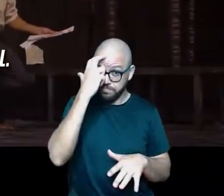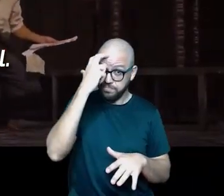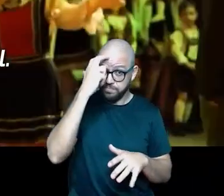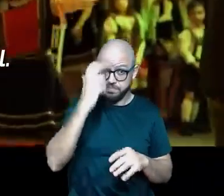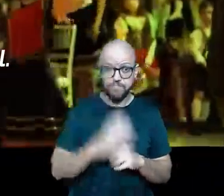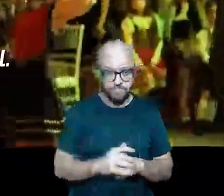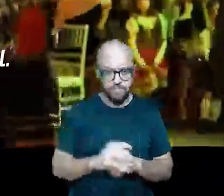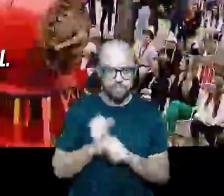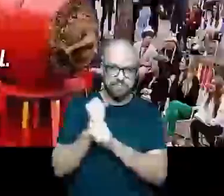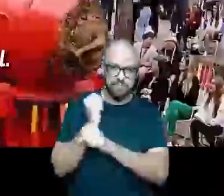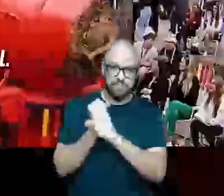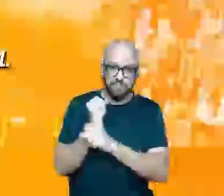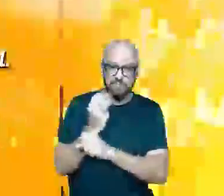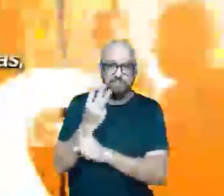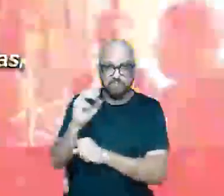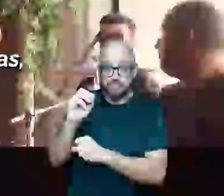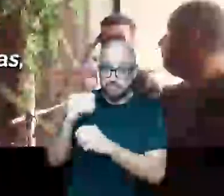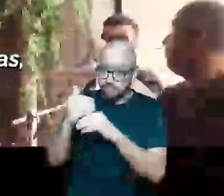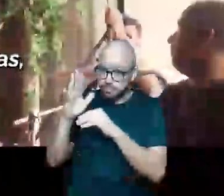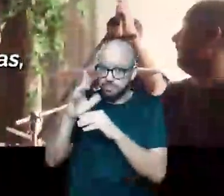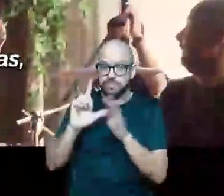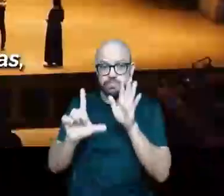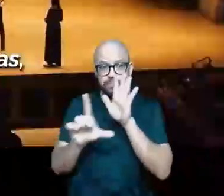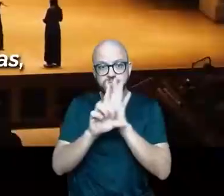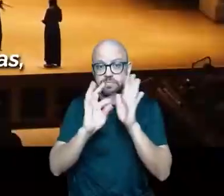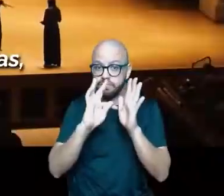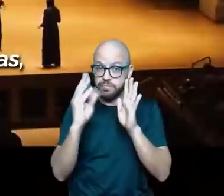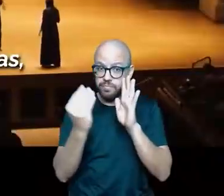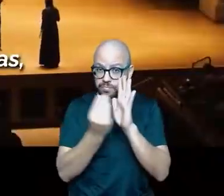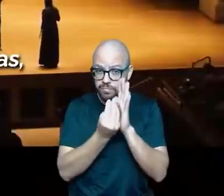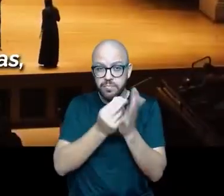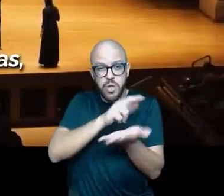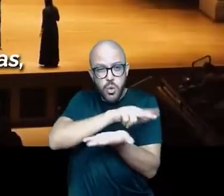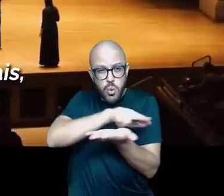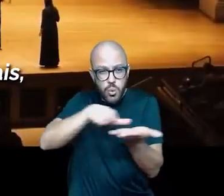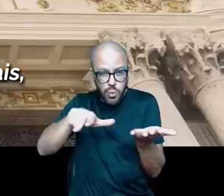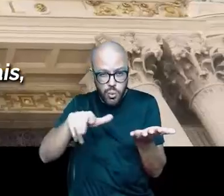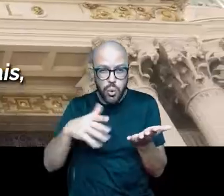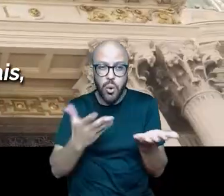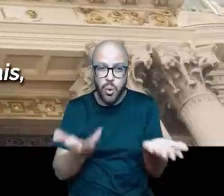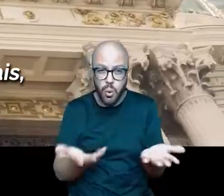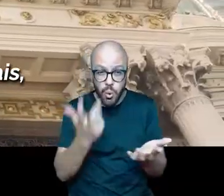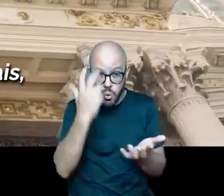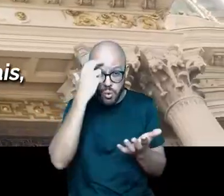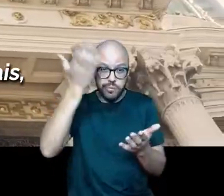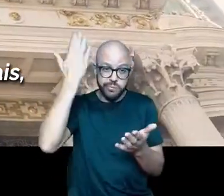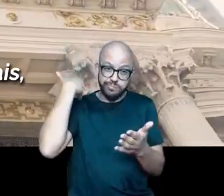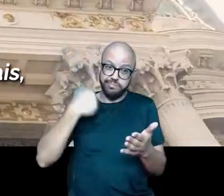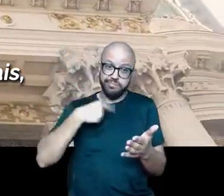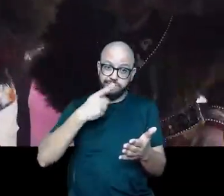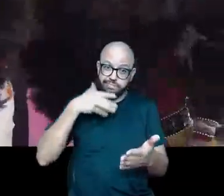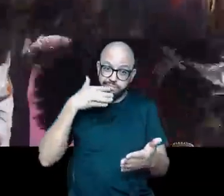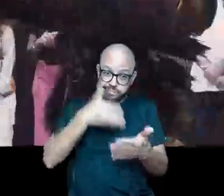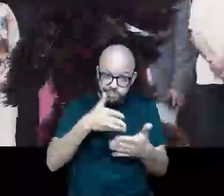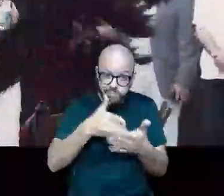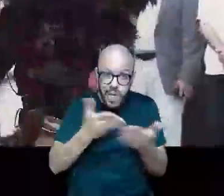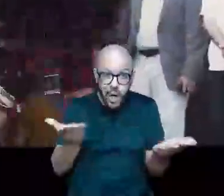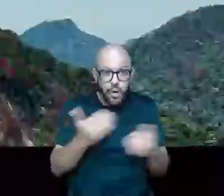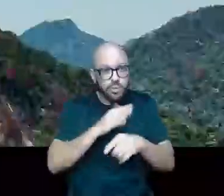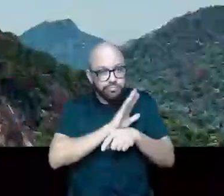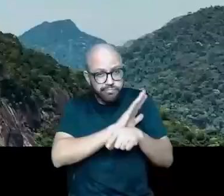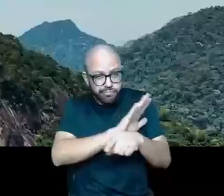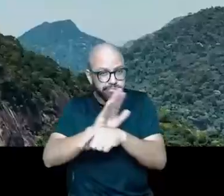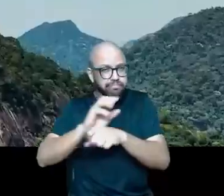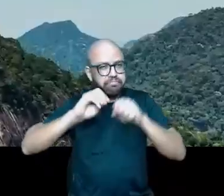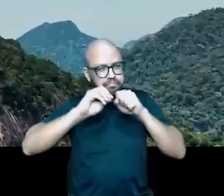e à difusão cultural. Ao longo de mais de 3 décadas, a Rouanet permitiu que inúmeras iniciativas culturais, antes